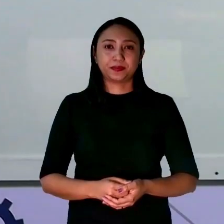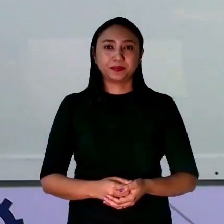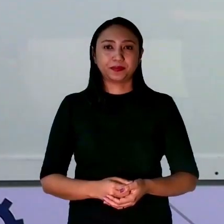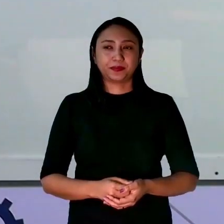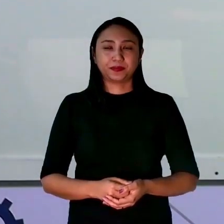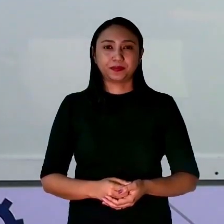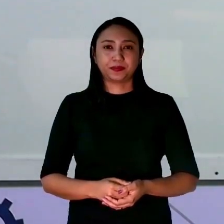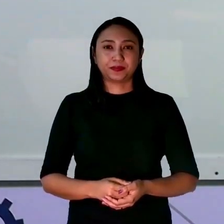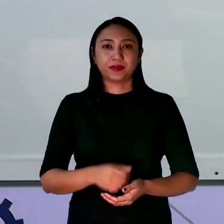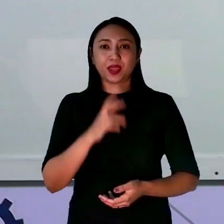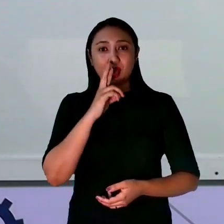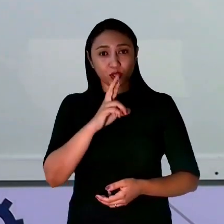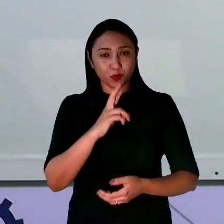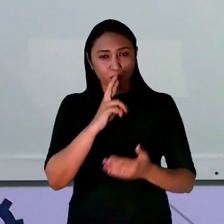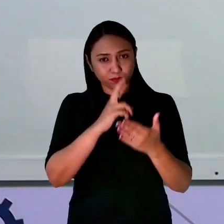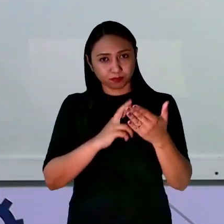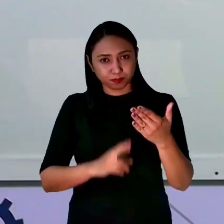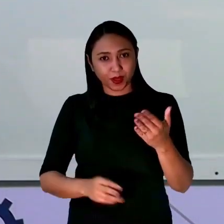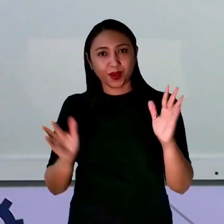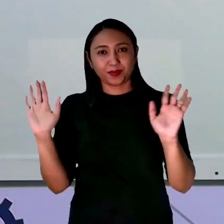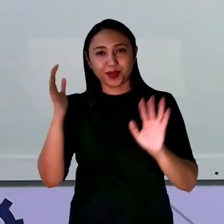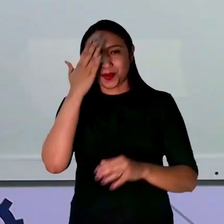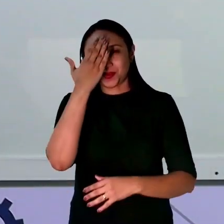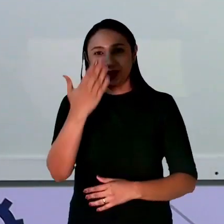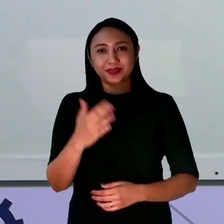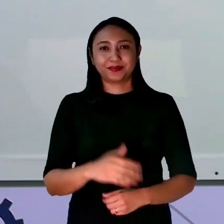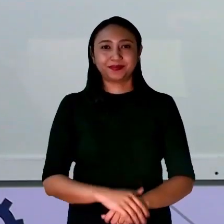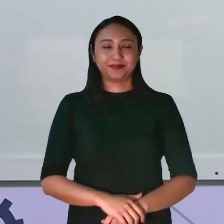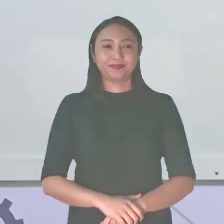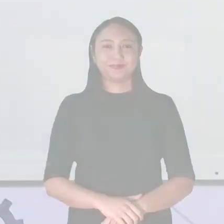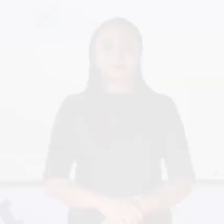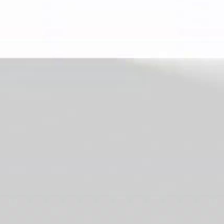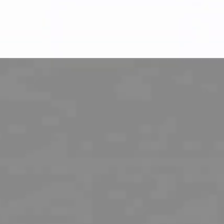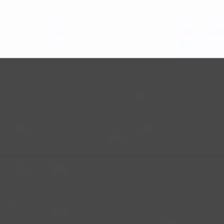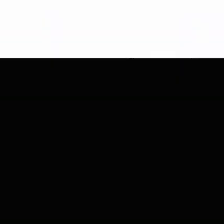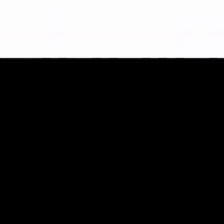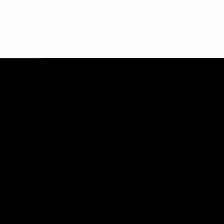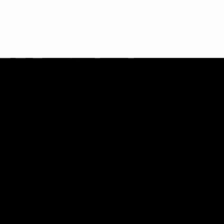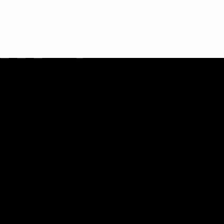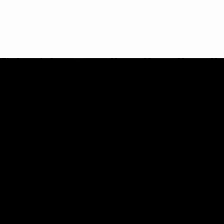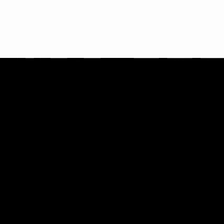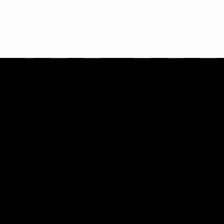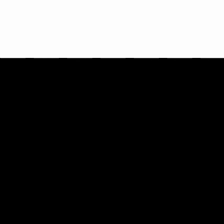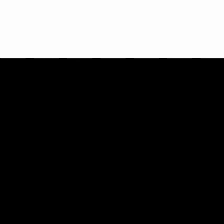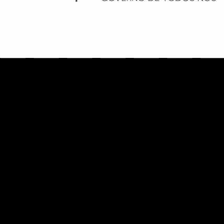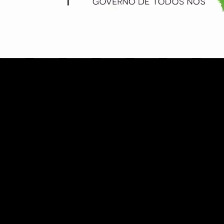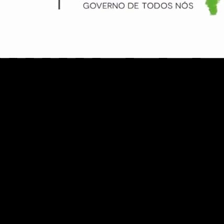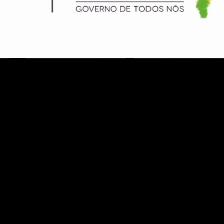respondida nas questões. Muito obrigado.